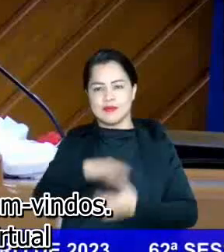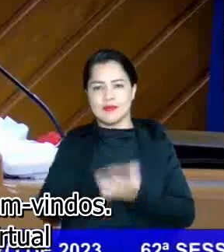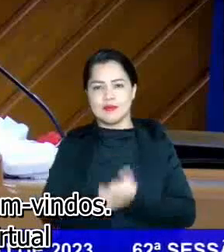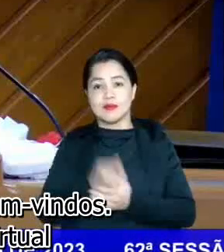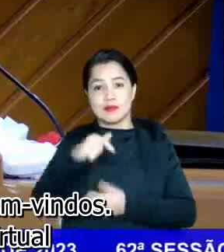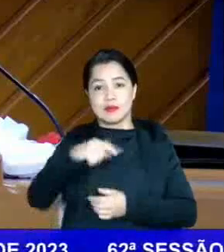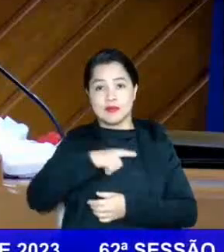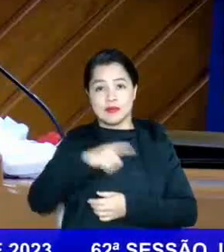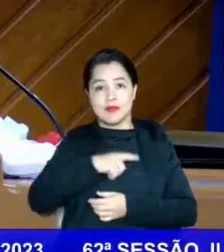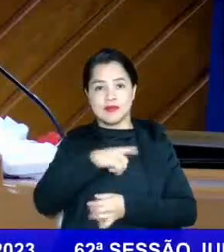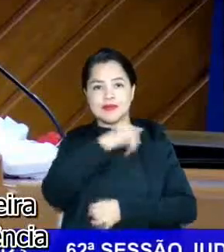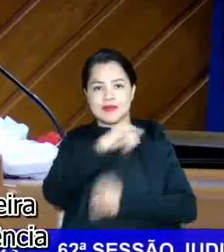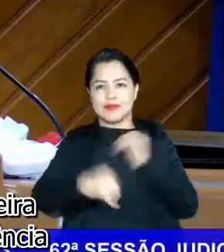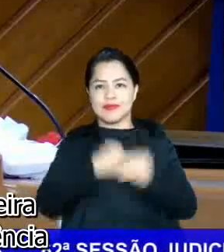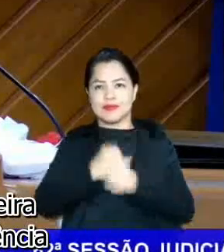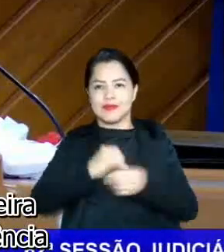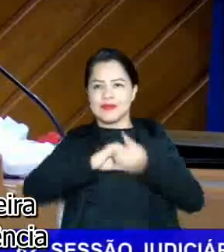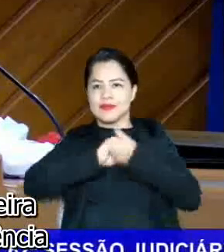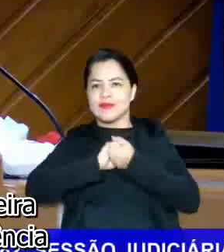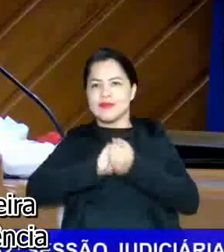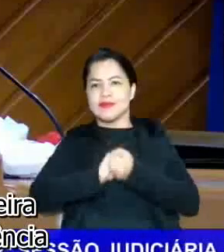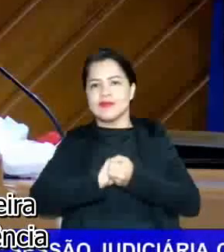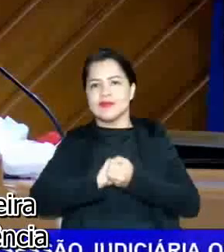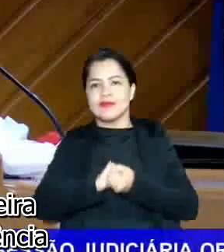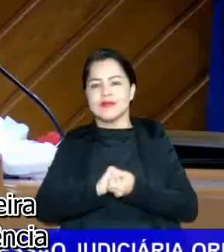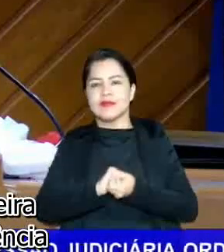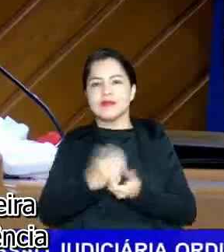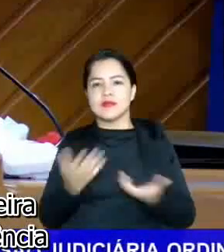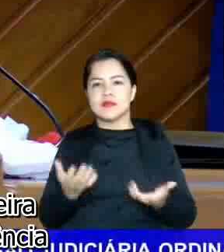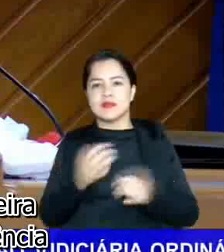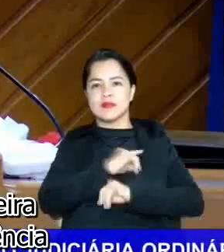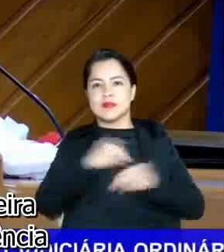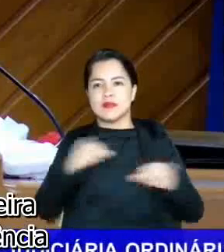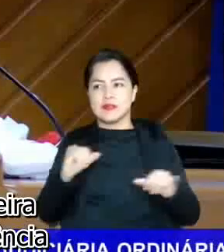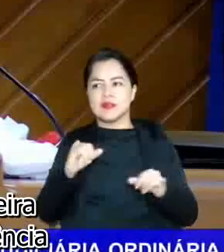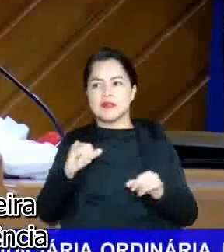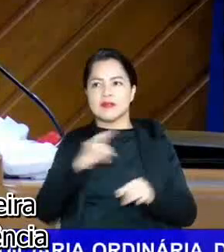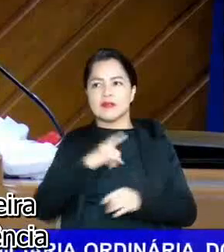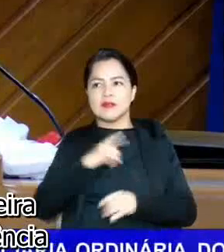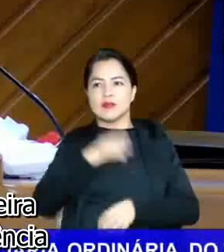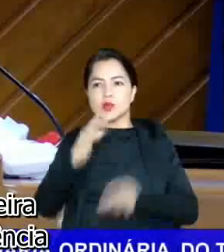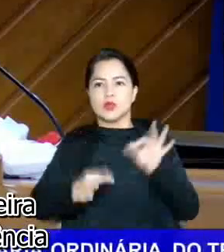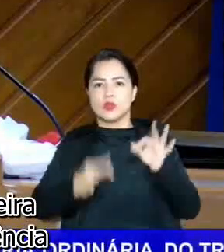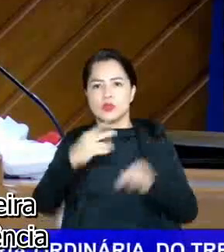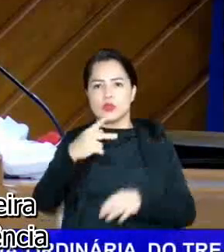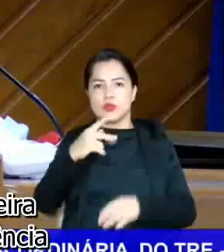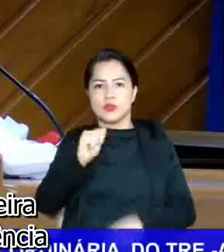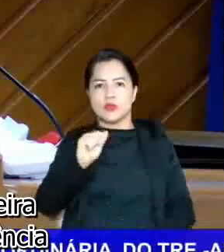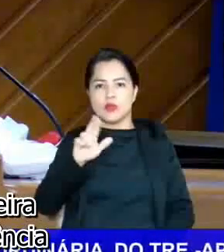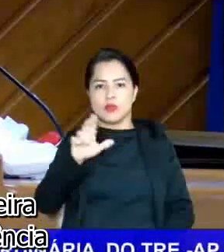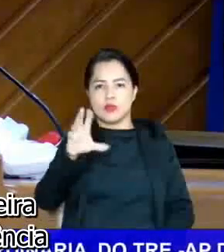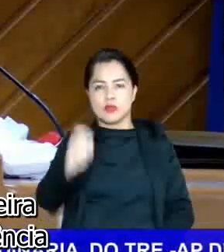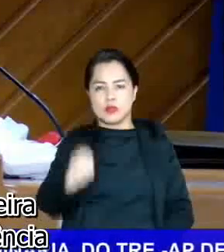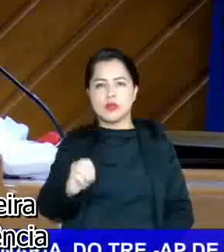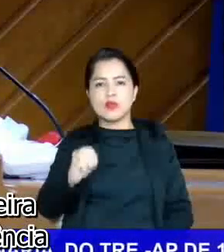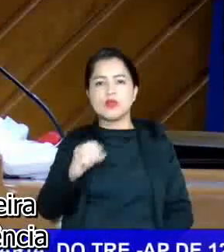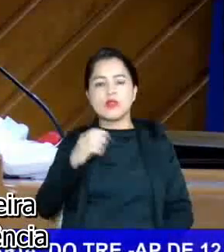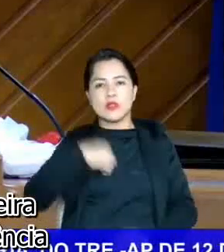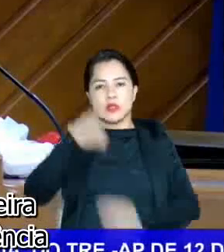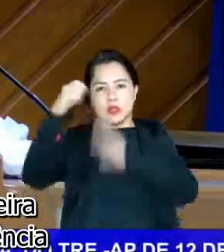neste ambiente virtual. Saúdo e justifico a ausência do juiz Paulo Madeira, que fará hoje a transmissão